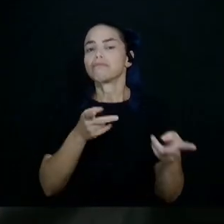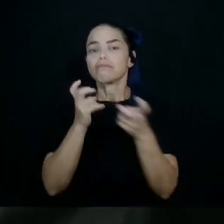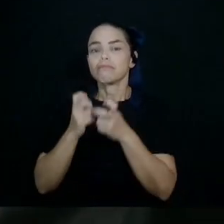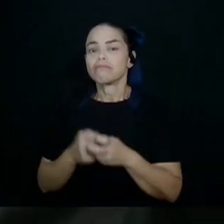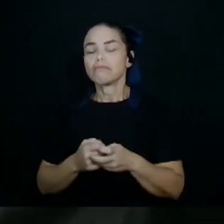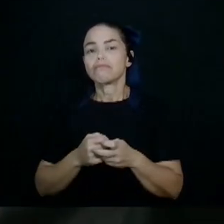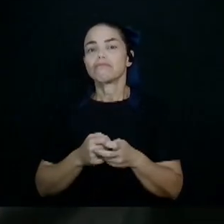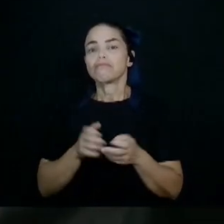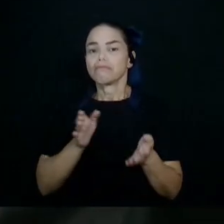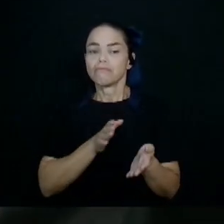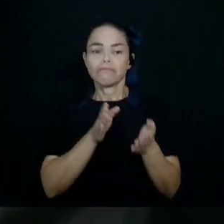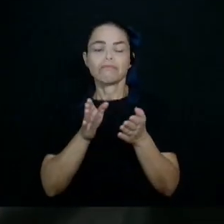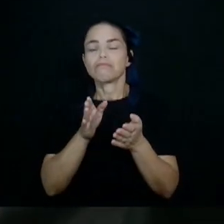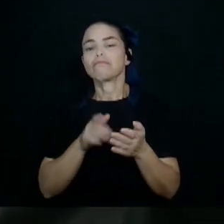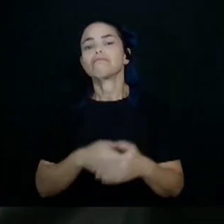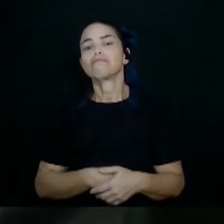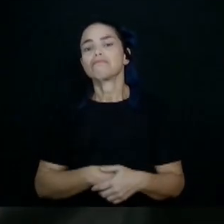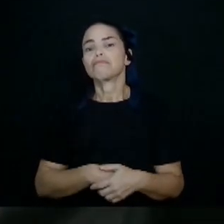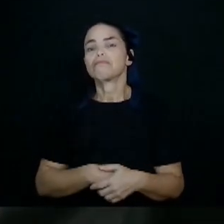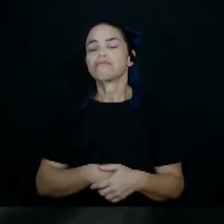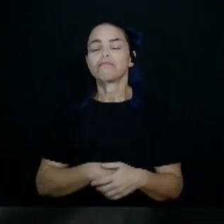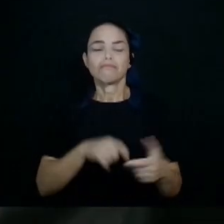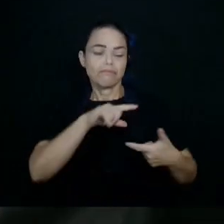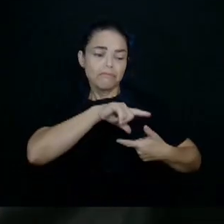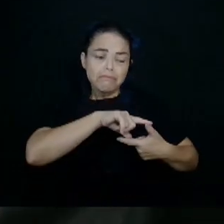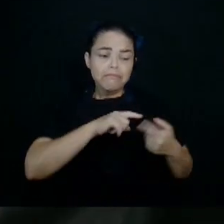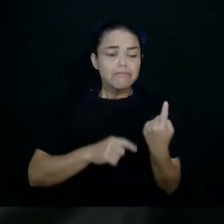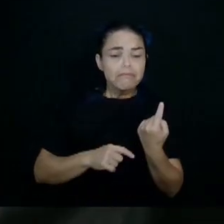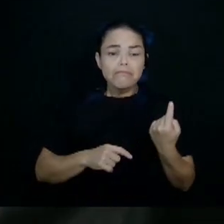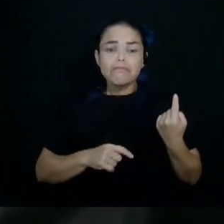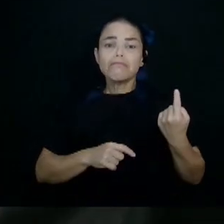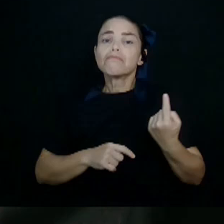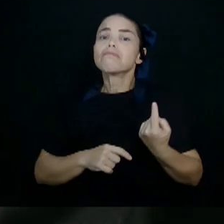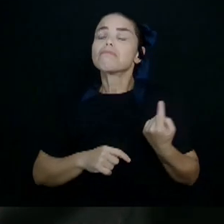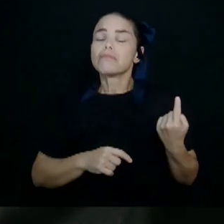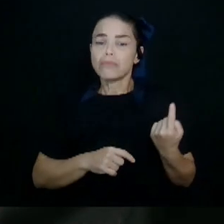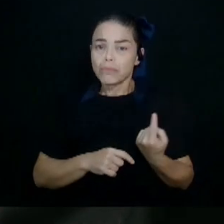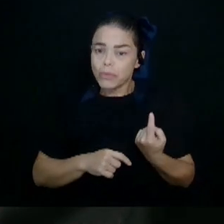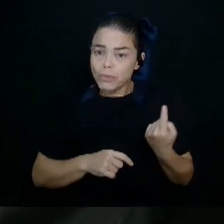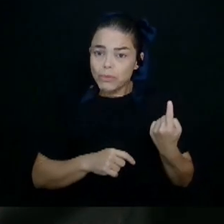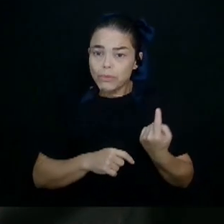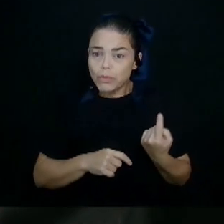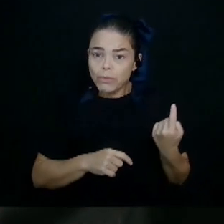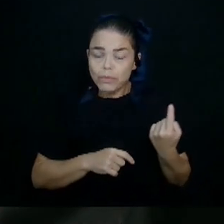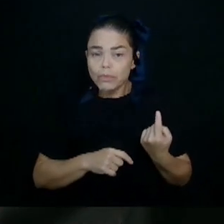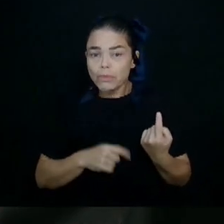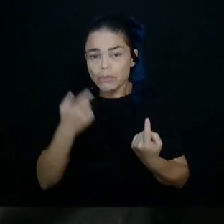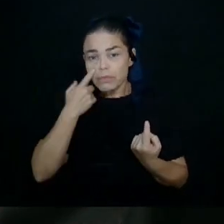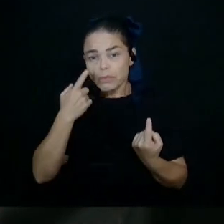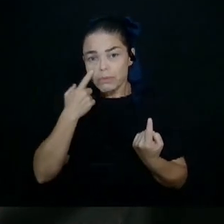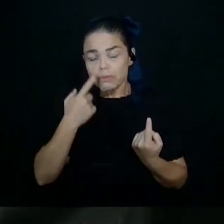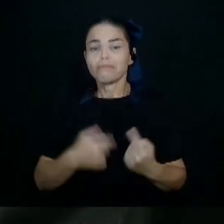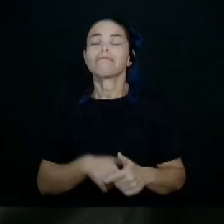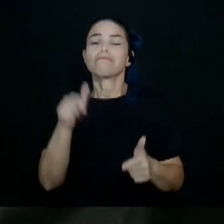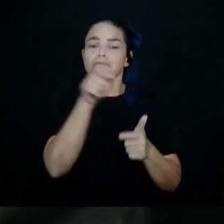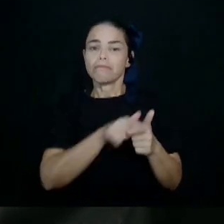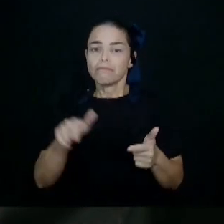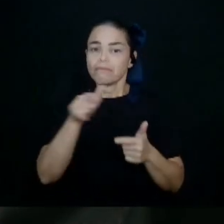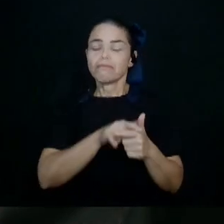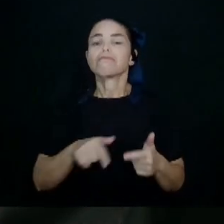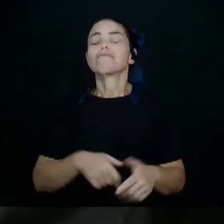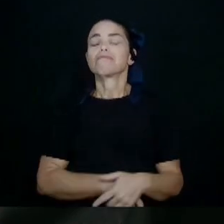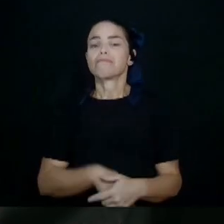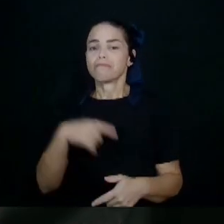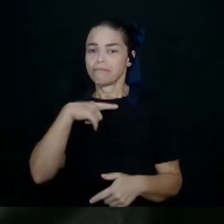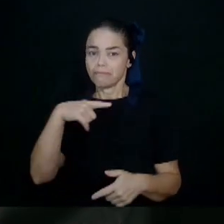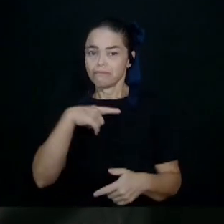caminho que leva a um isolamento social muito grande. Agora, olha só o grande problema se formando aí, né?